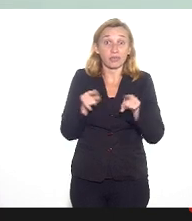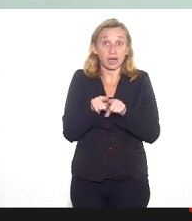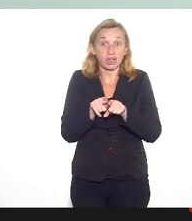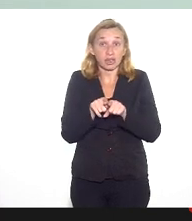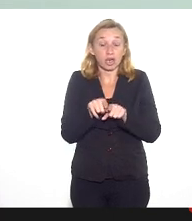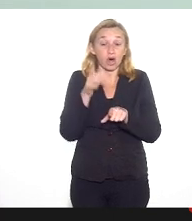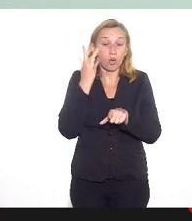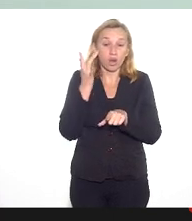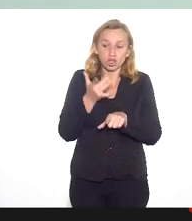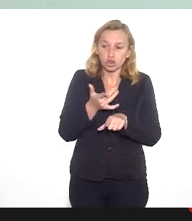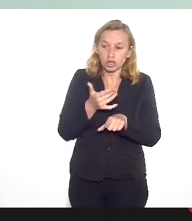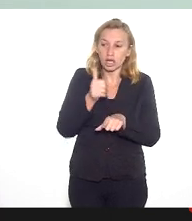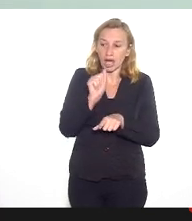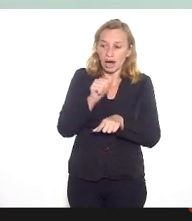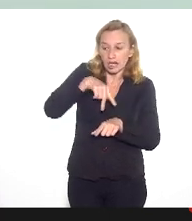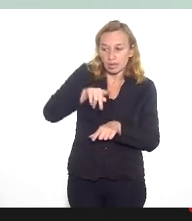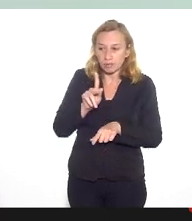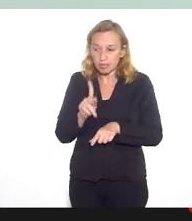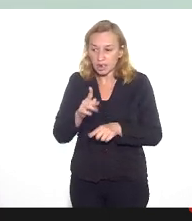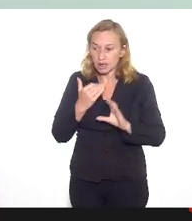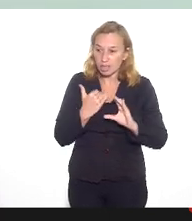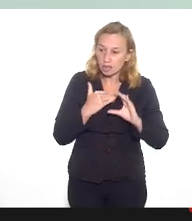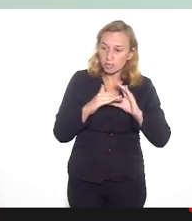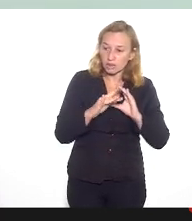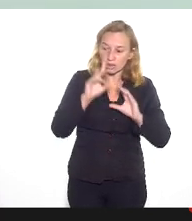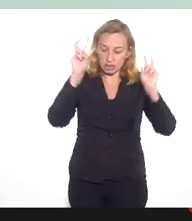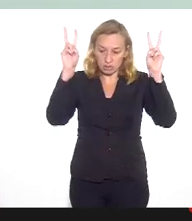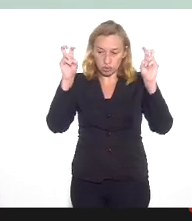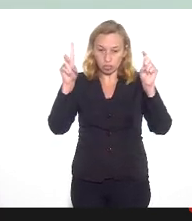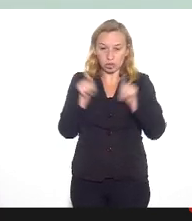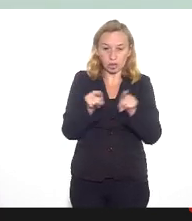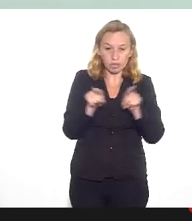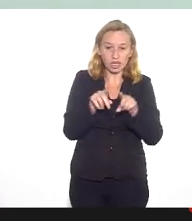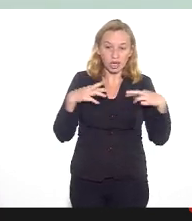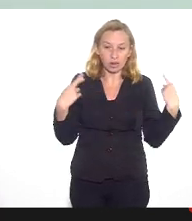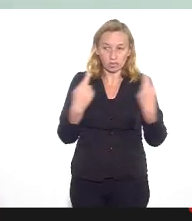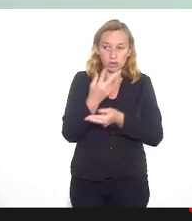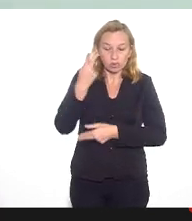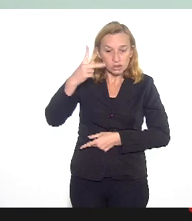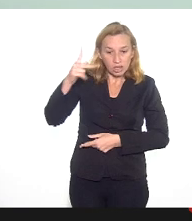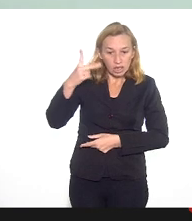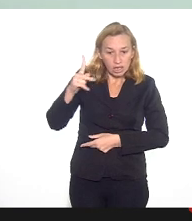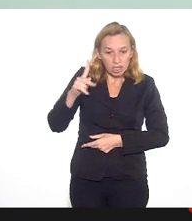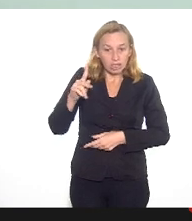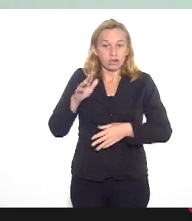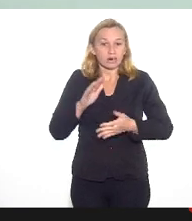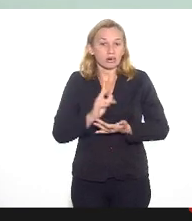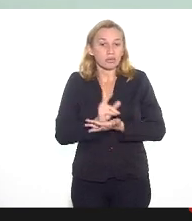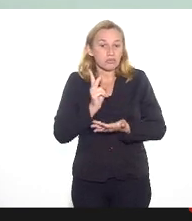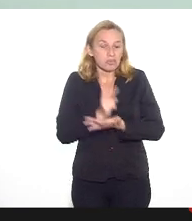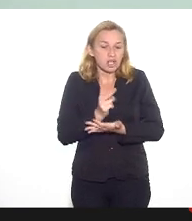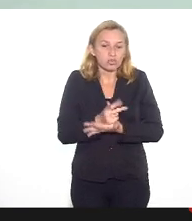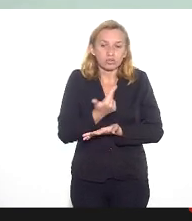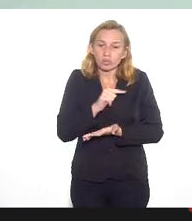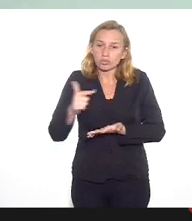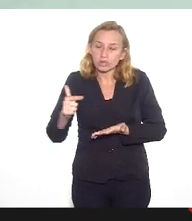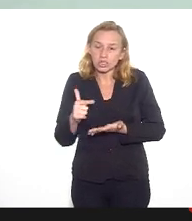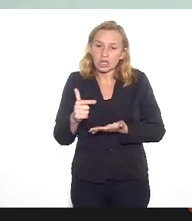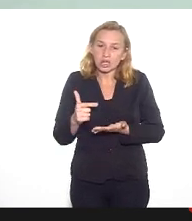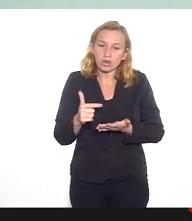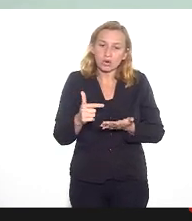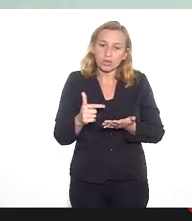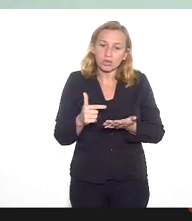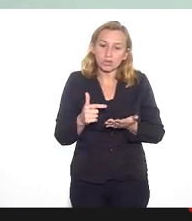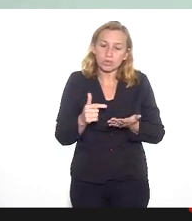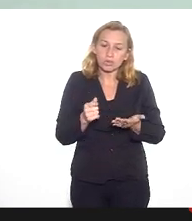o pessoal, a ANP, ela encaminhou essa questão na audiência dela, que apesar da gente não ter uma restrição